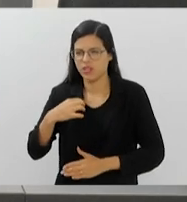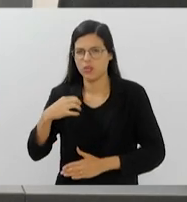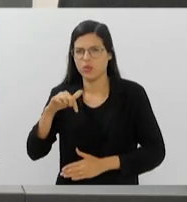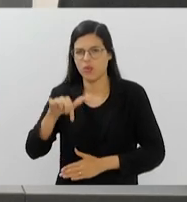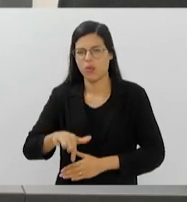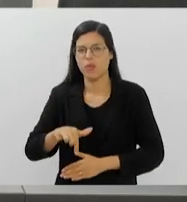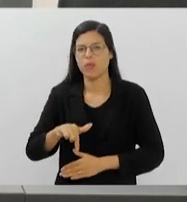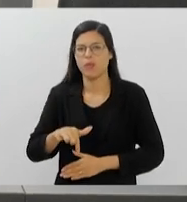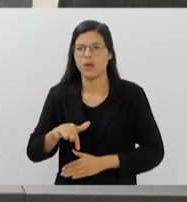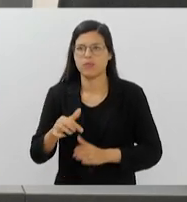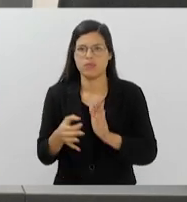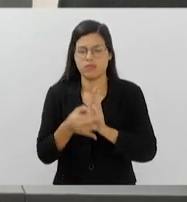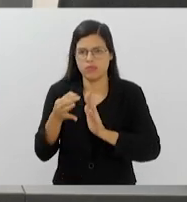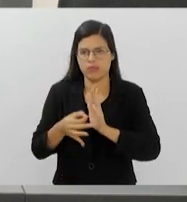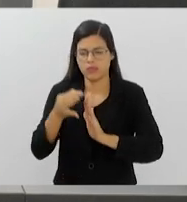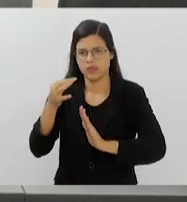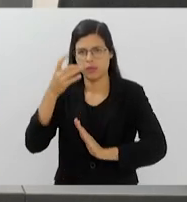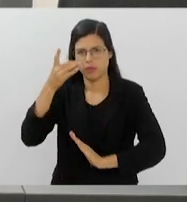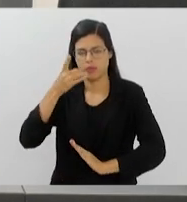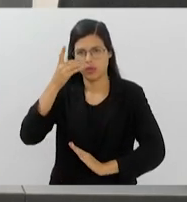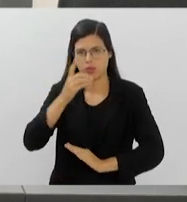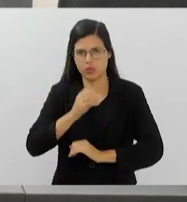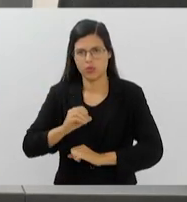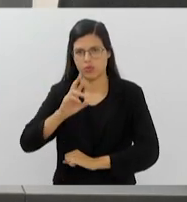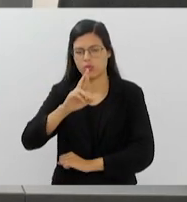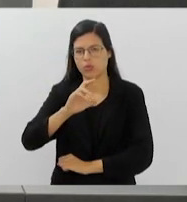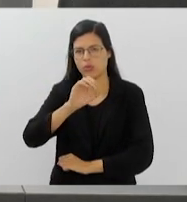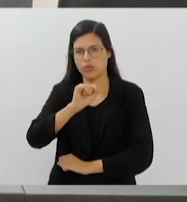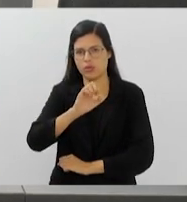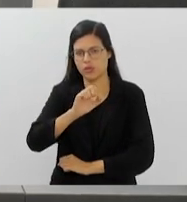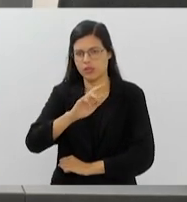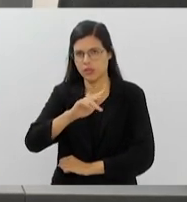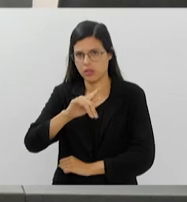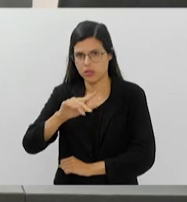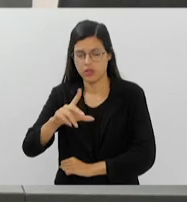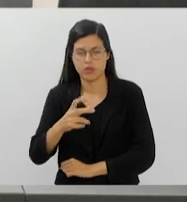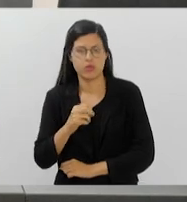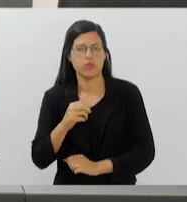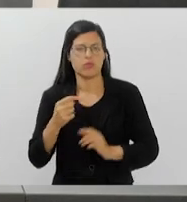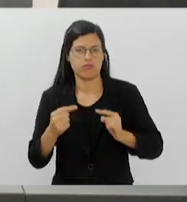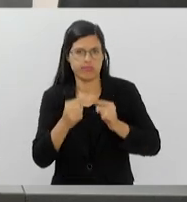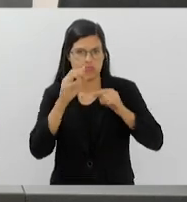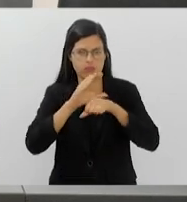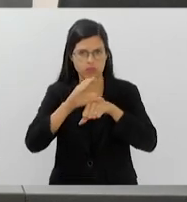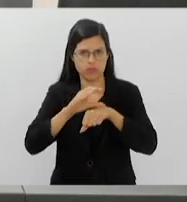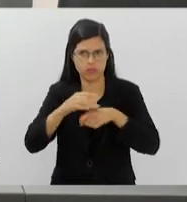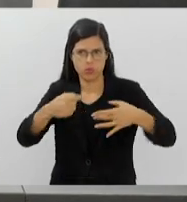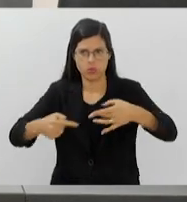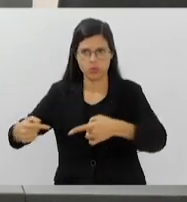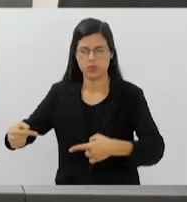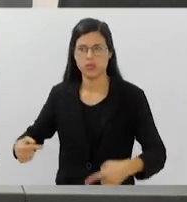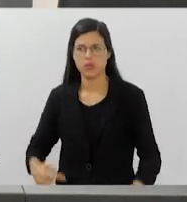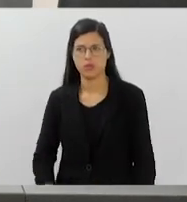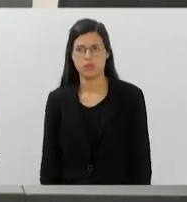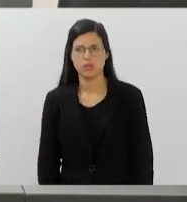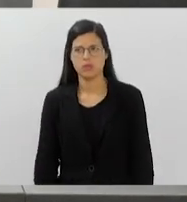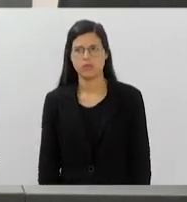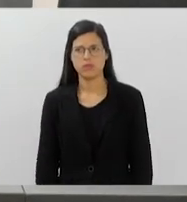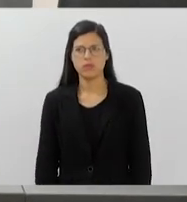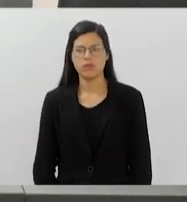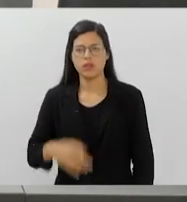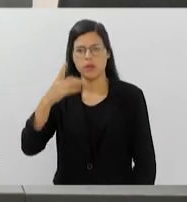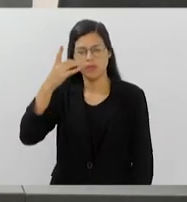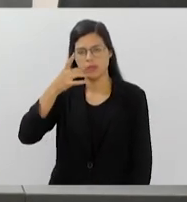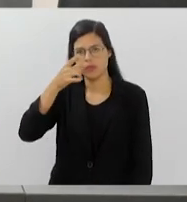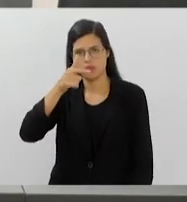é da lavra do deputado doutor Serginho, é pela constitucionalidade, em discussão. Para o senhor presidente. Para discutir, deputado Luiz Paulo e